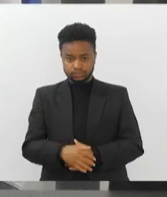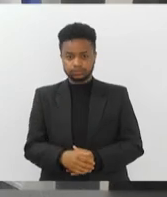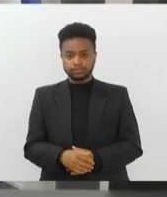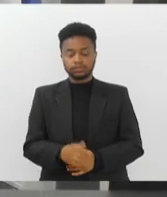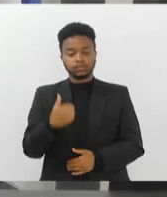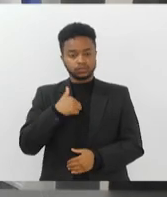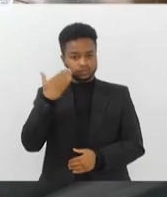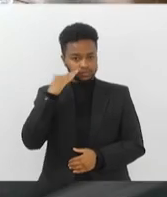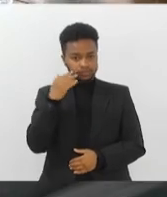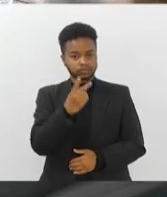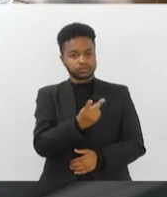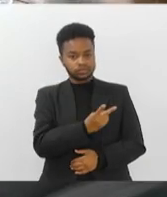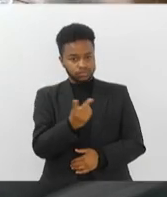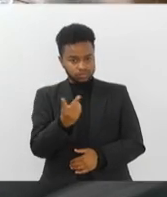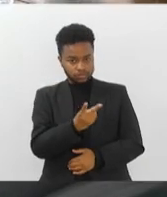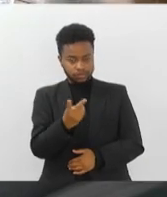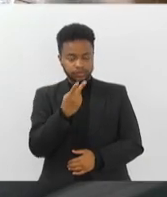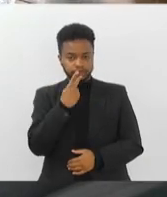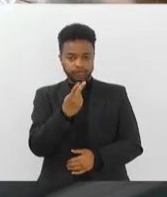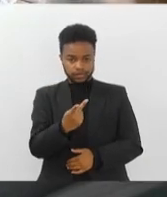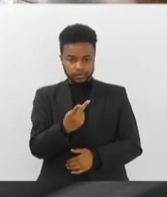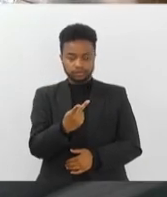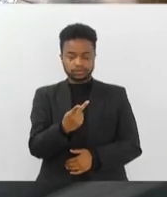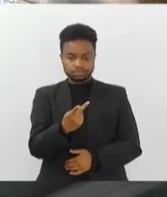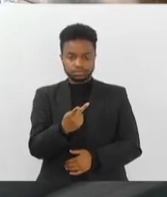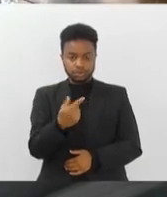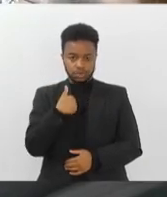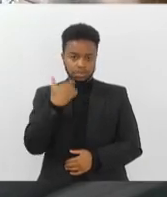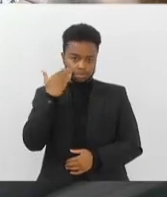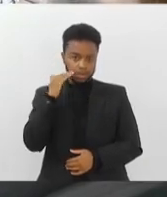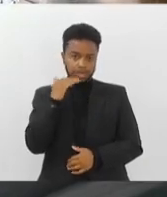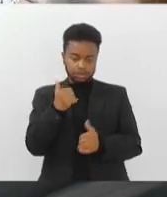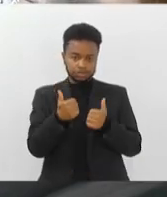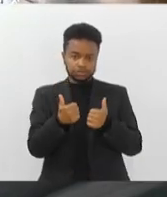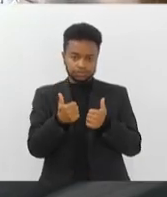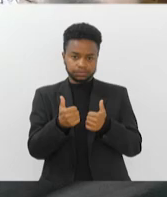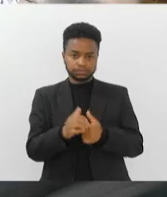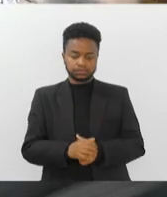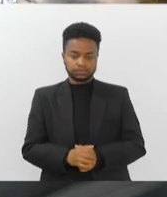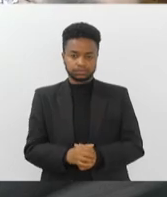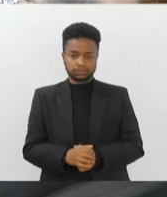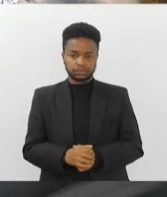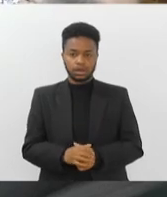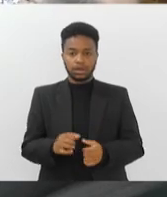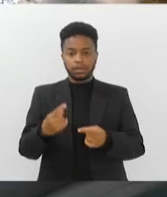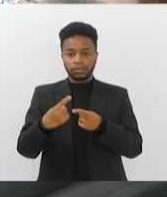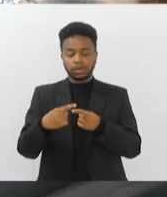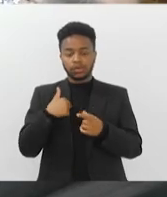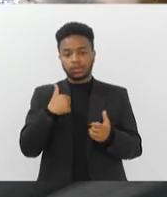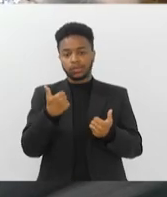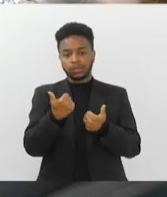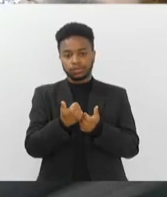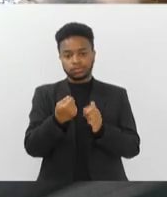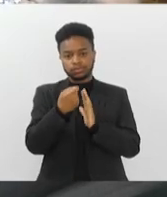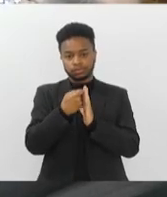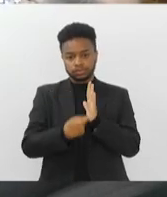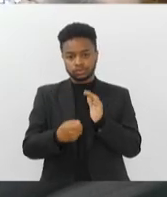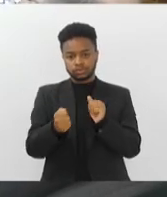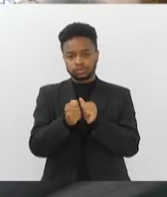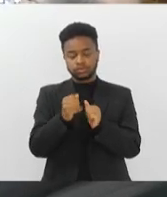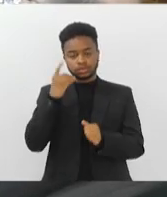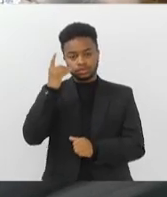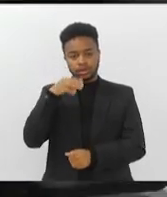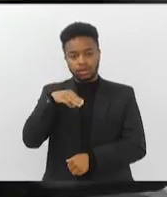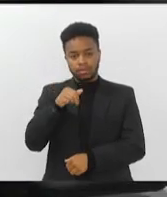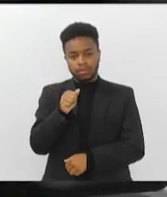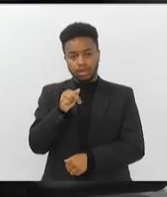as razões do Luiz Paulo, entendi as razões do Rodrigo Amorim, como coautor, junto com a deputada